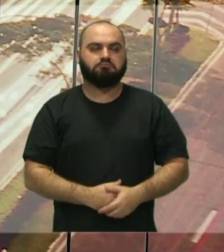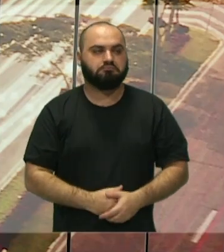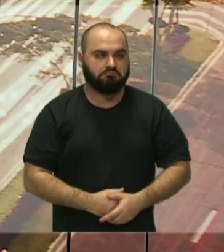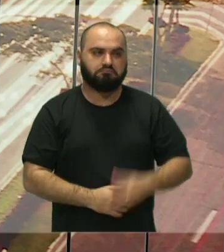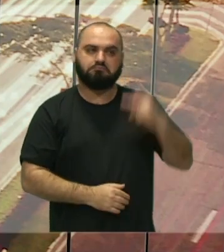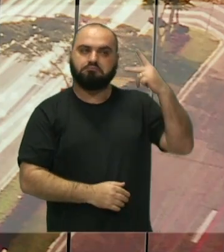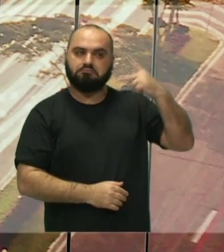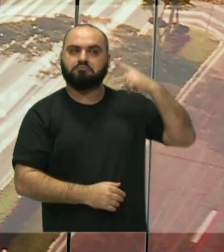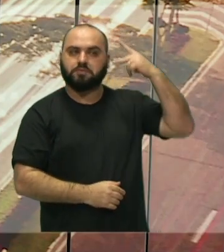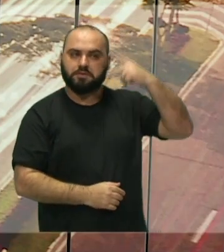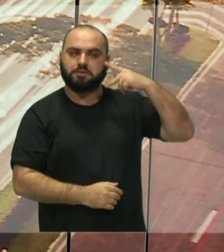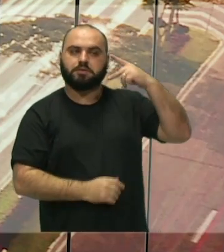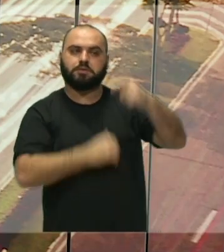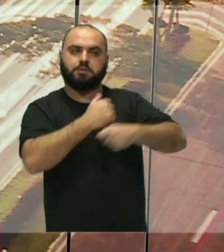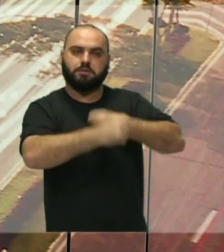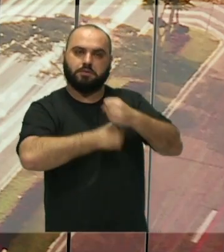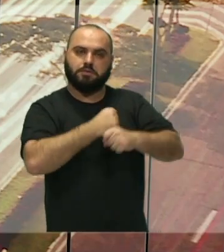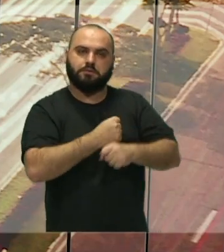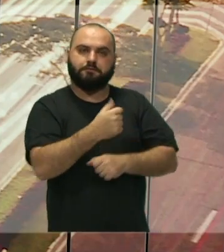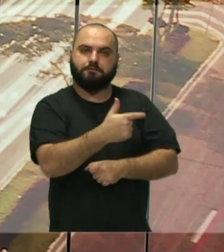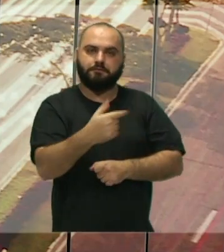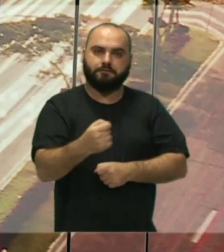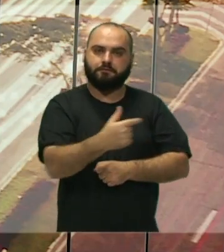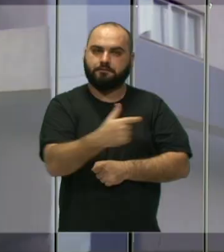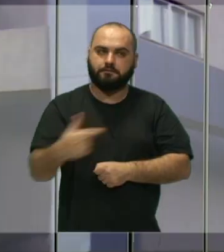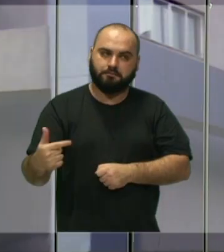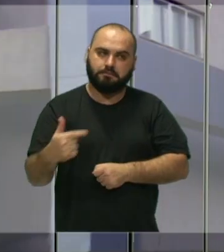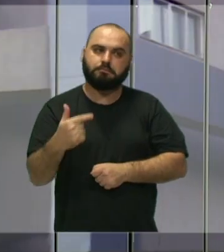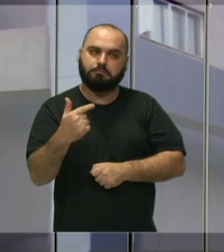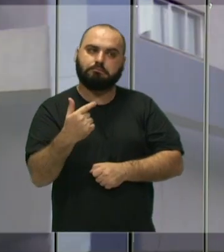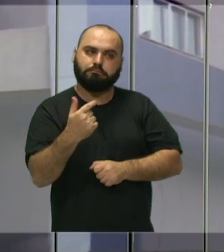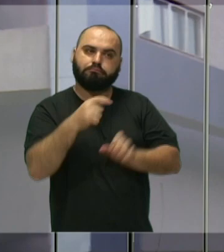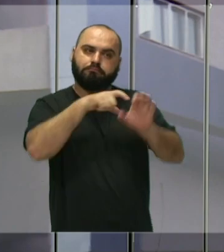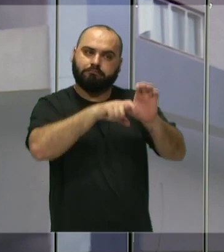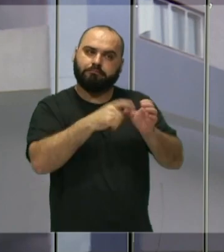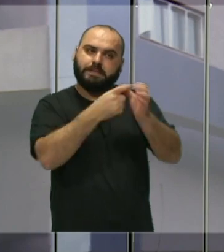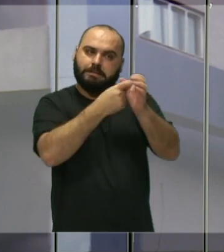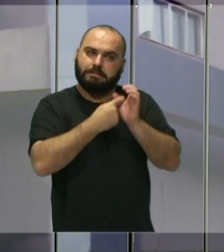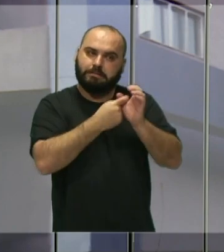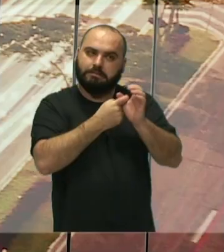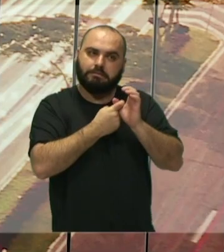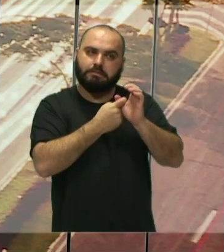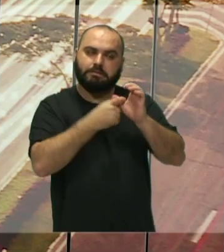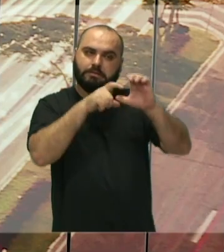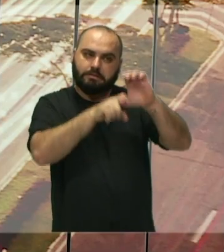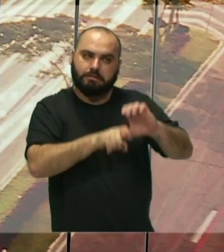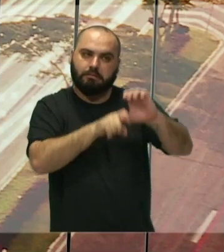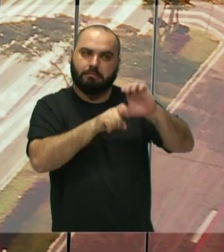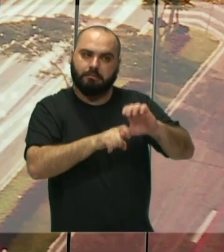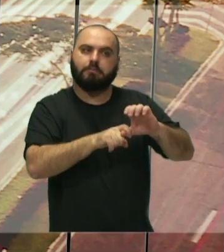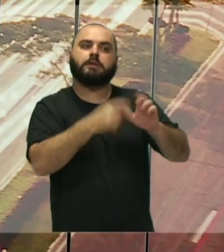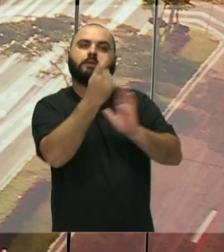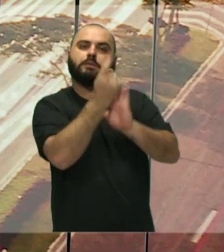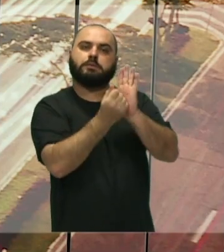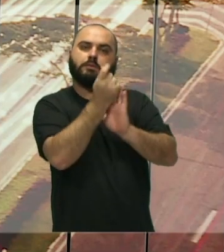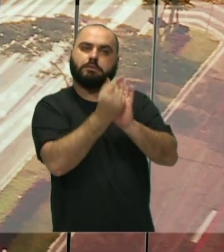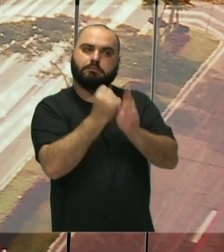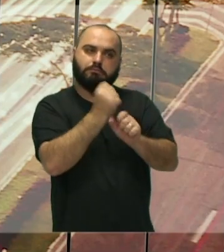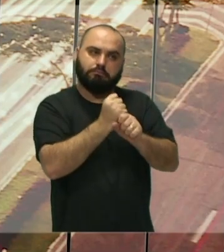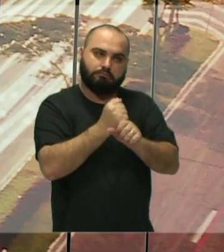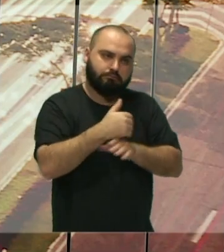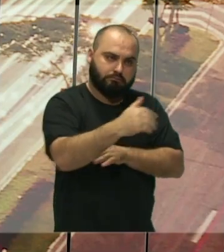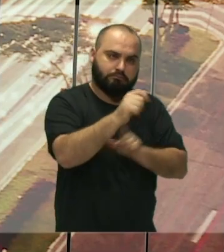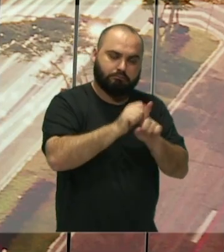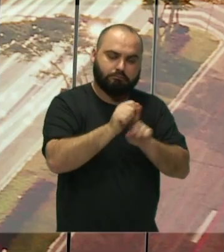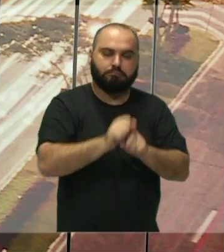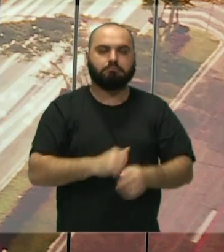para 2022 dependem desse orçamento anual que será apreciado e discutido muito aqui na Câmara nos próximos meses.